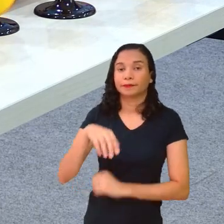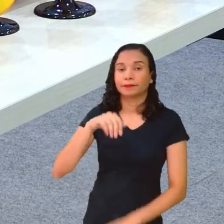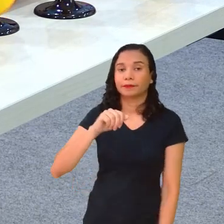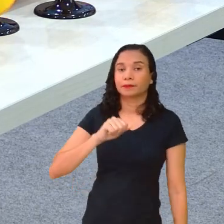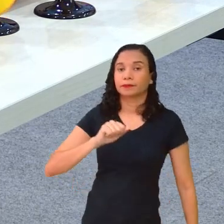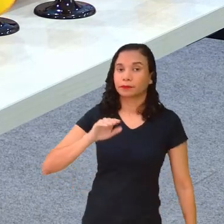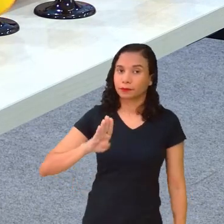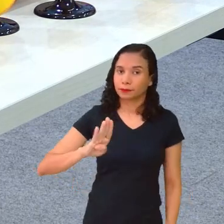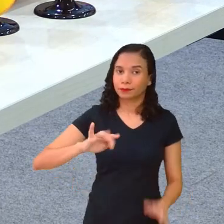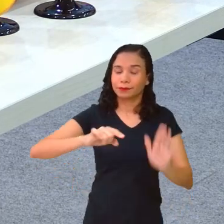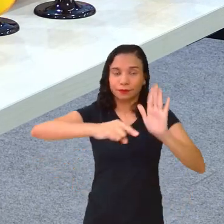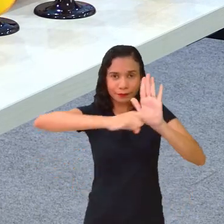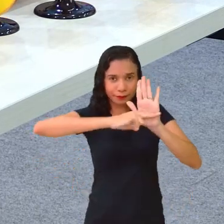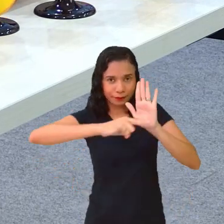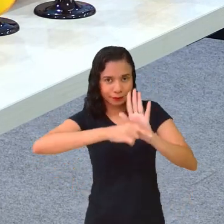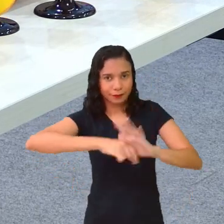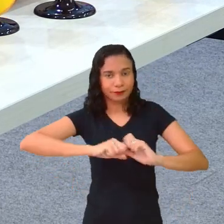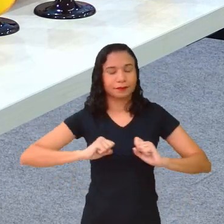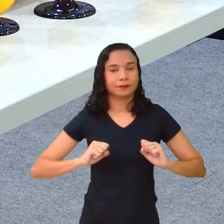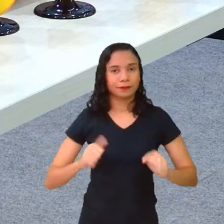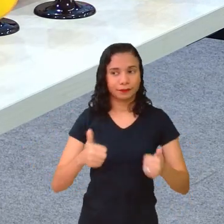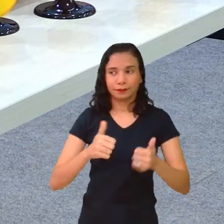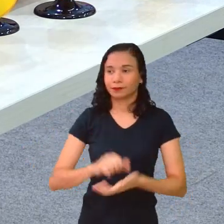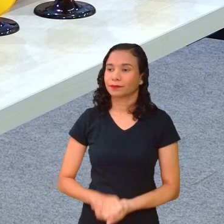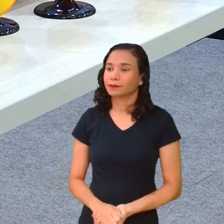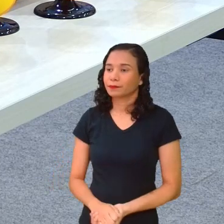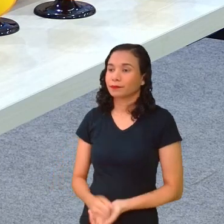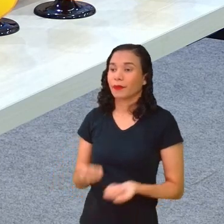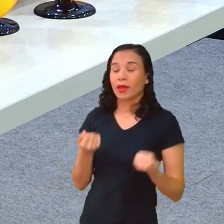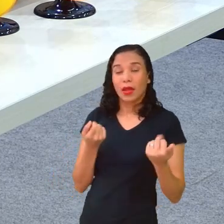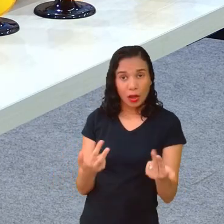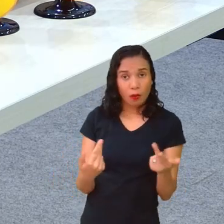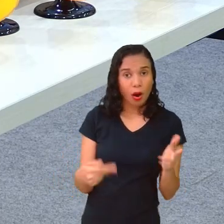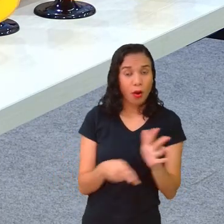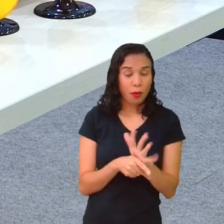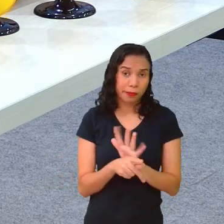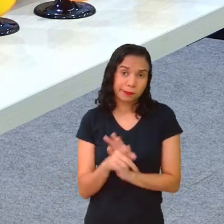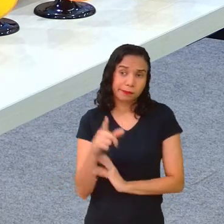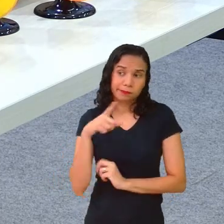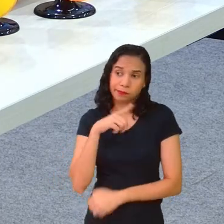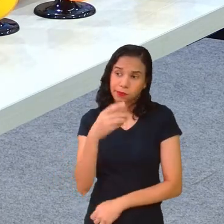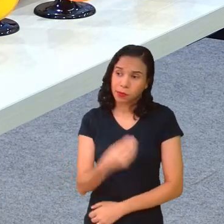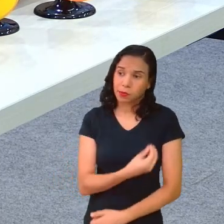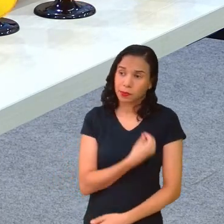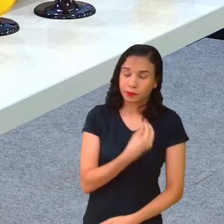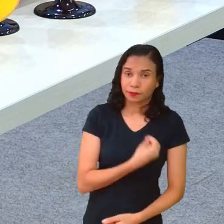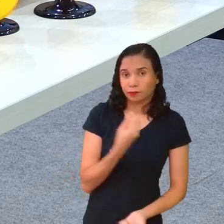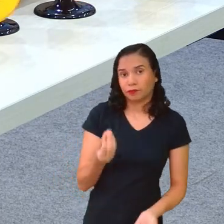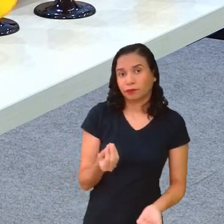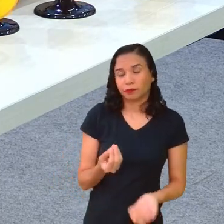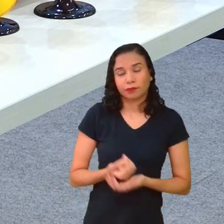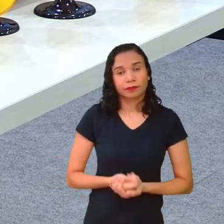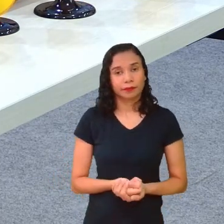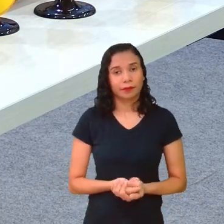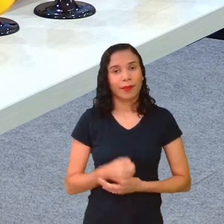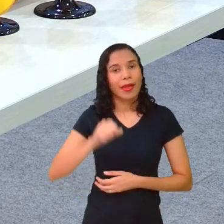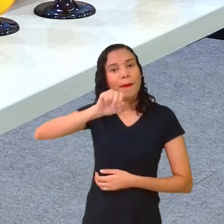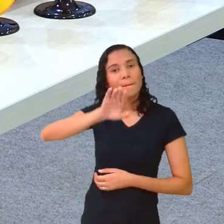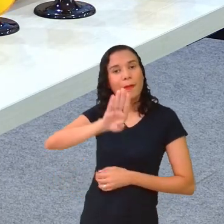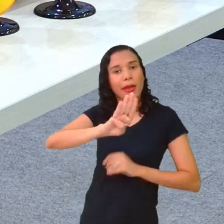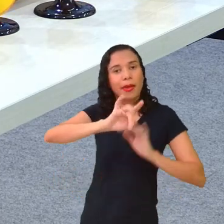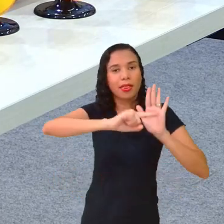ao AB negativo. A mesma coisa vai acontecer em